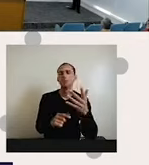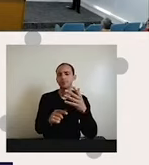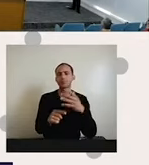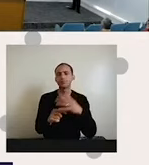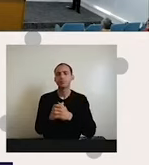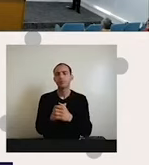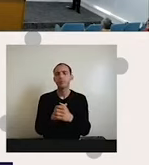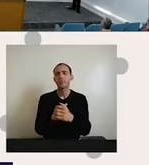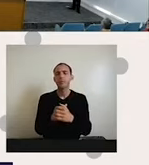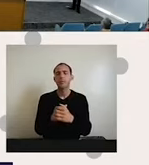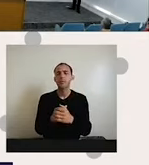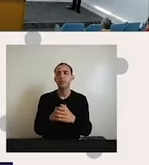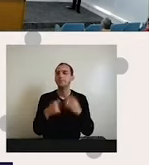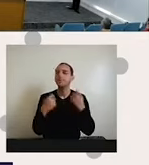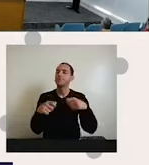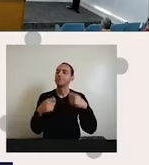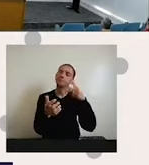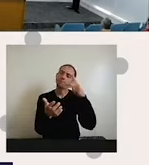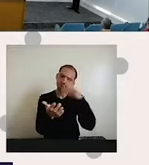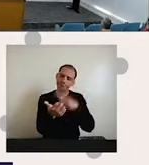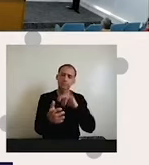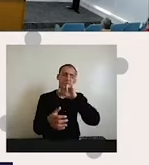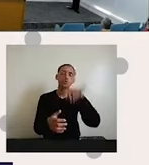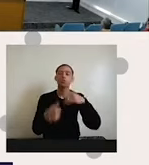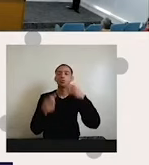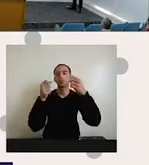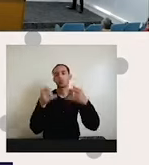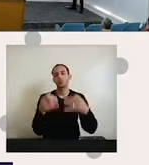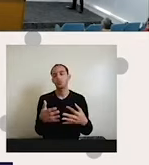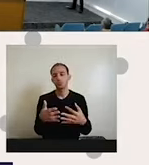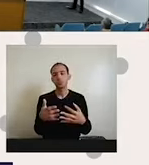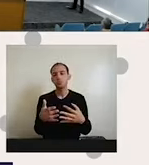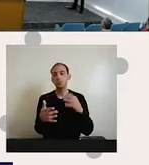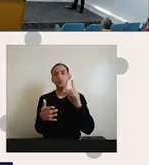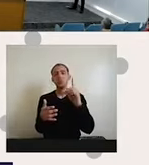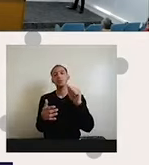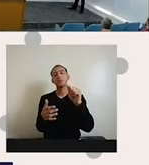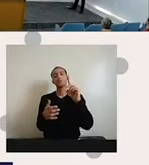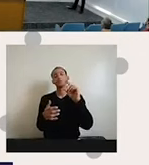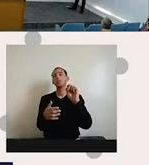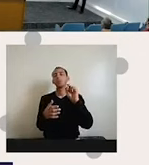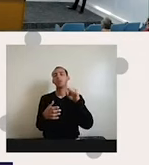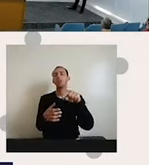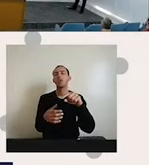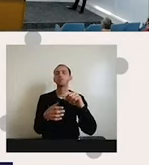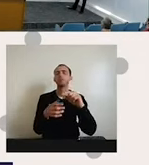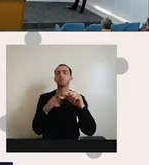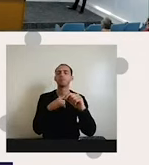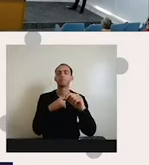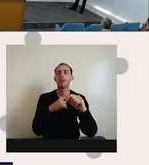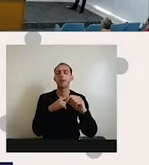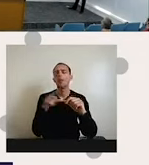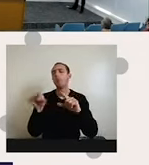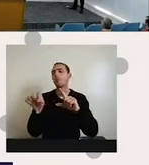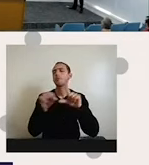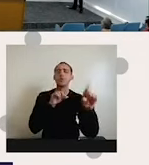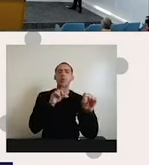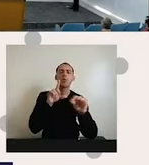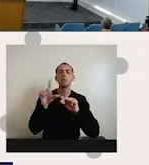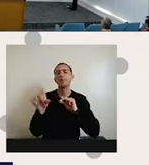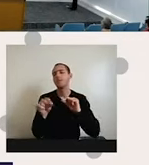são dadas algumas opções para fazer essa justificativa da não aplicação do NETEP, como, por exemplo, se não houver